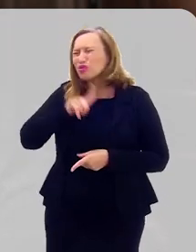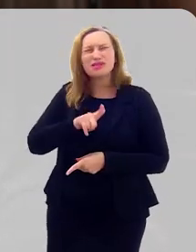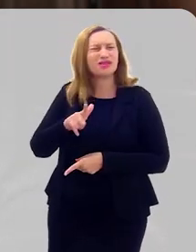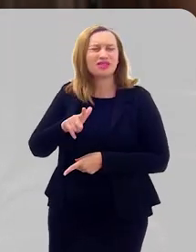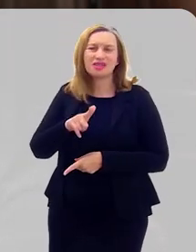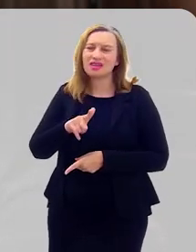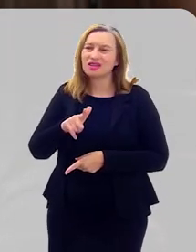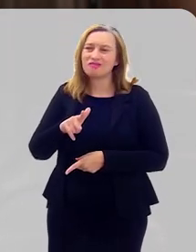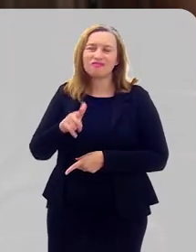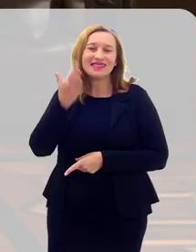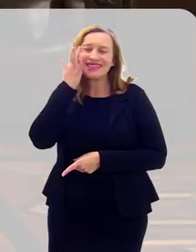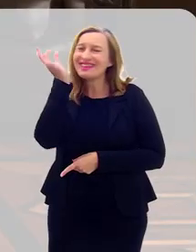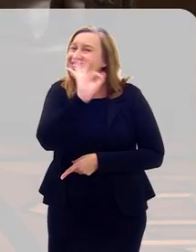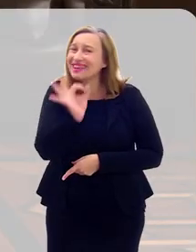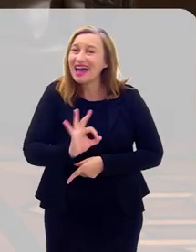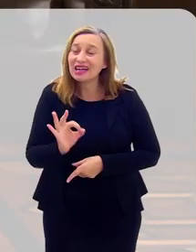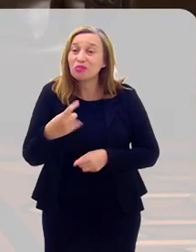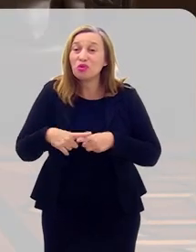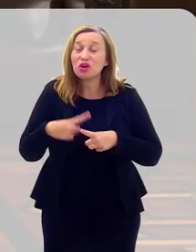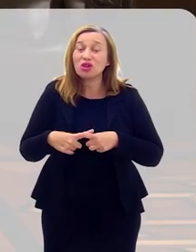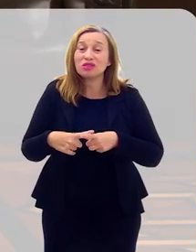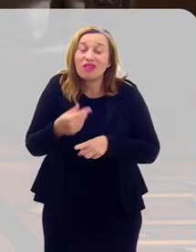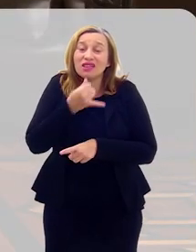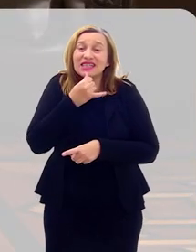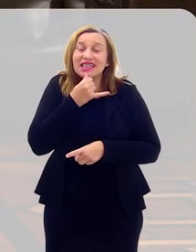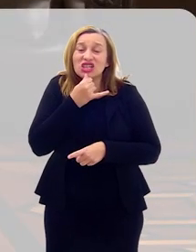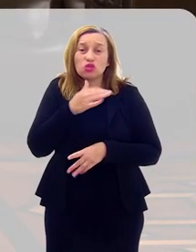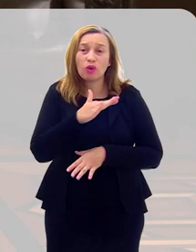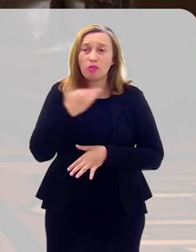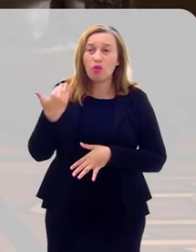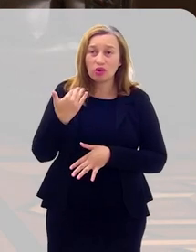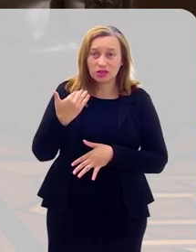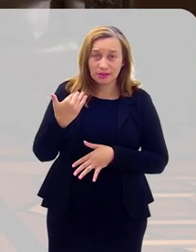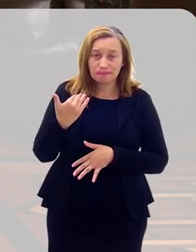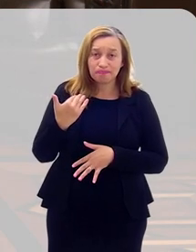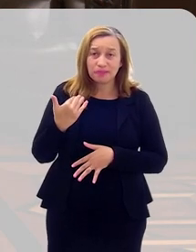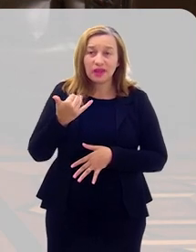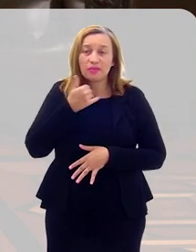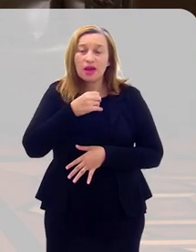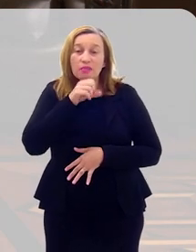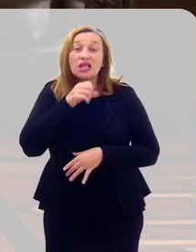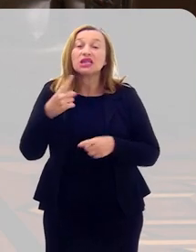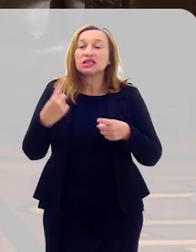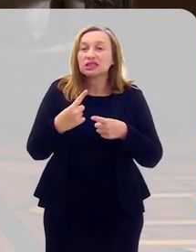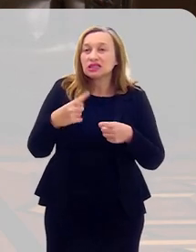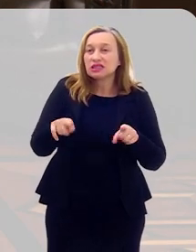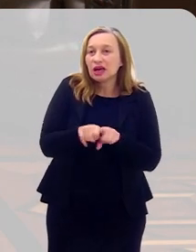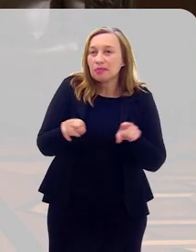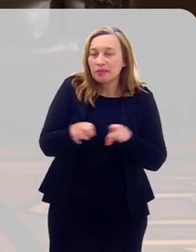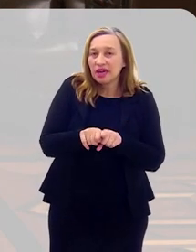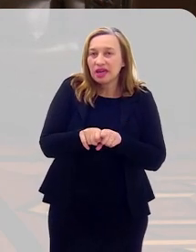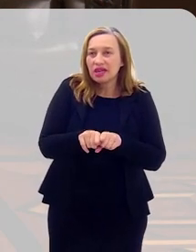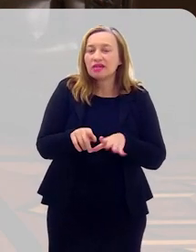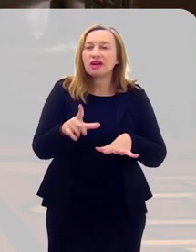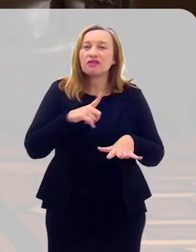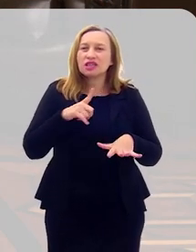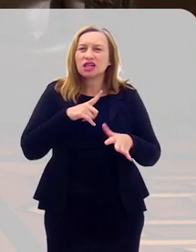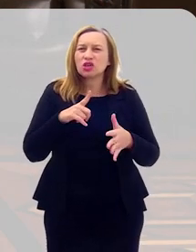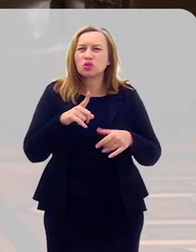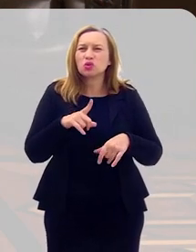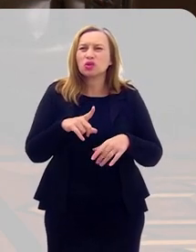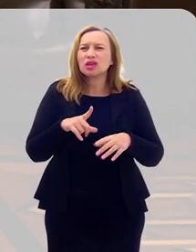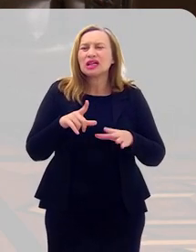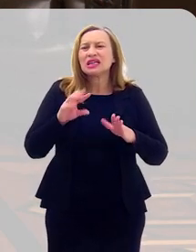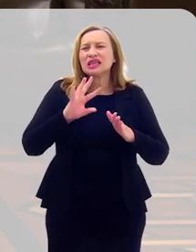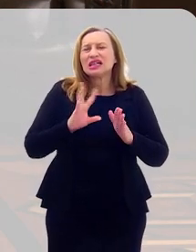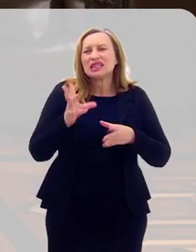muito grande. E existiam várias coisas que estavam acontecendo dentro da instituição também, uhum. Que era aquele movimento de renovação